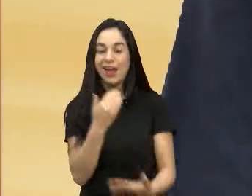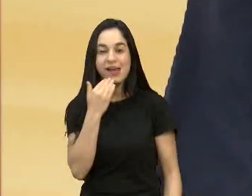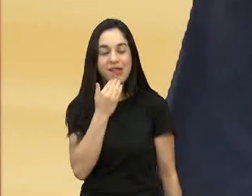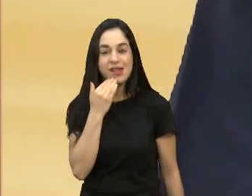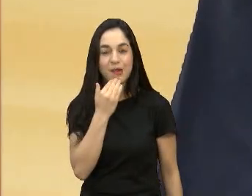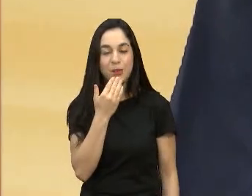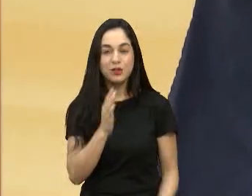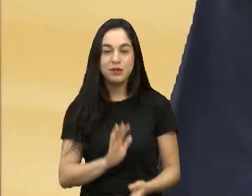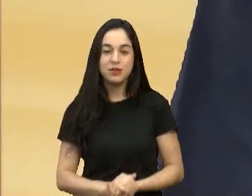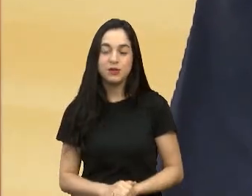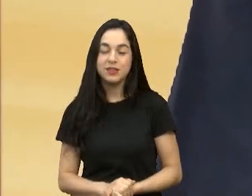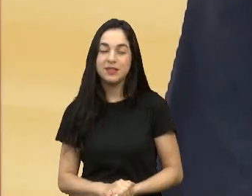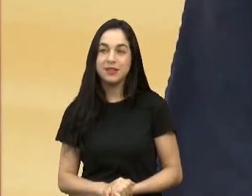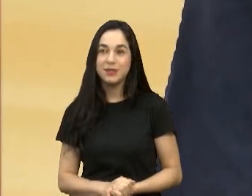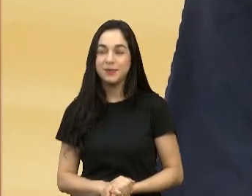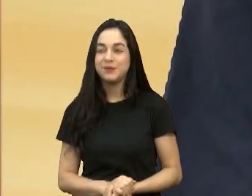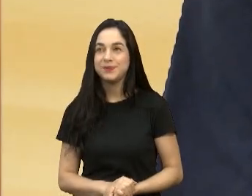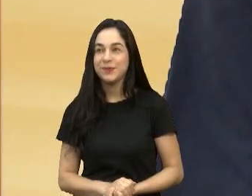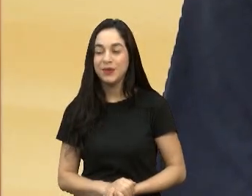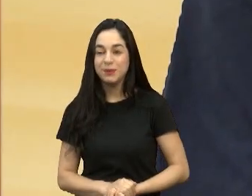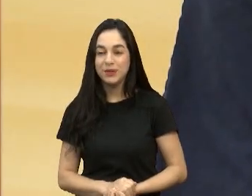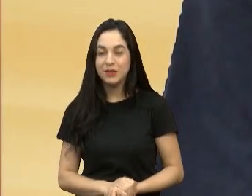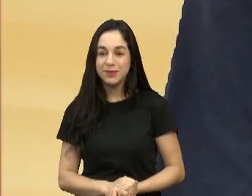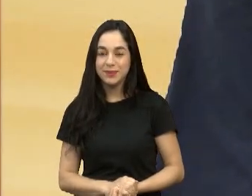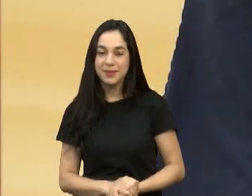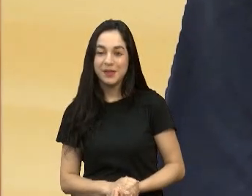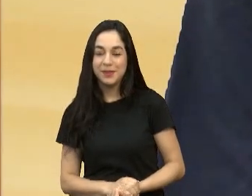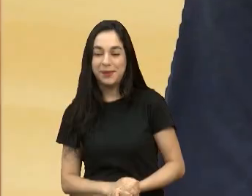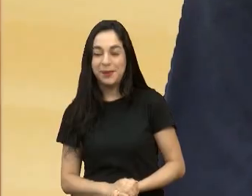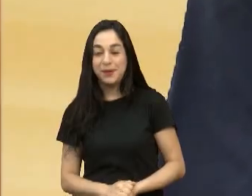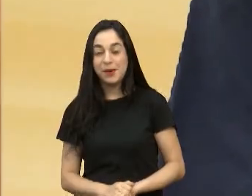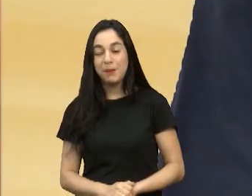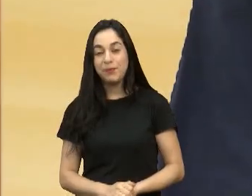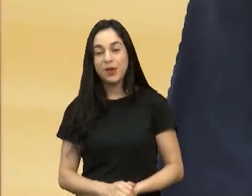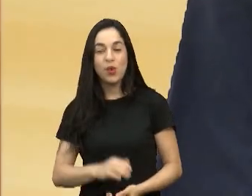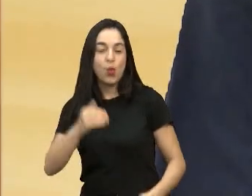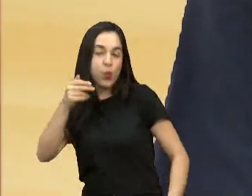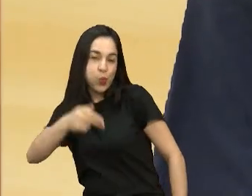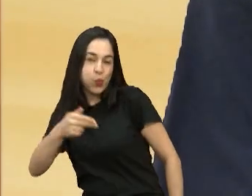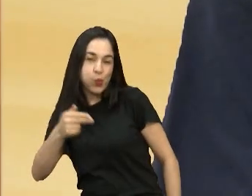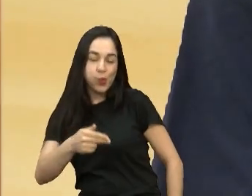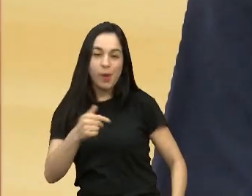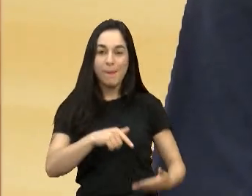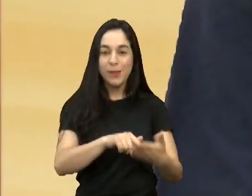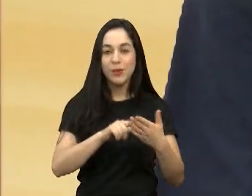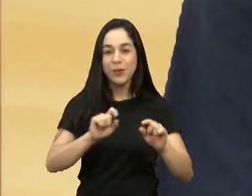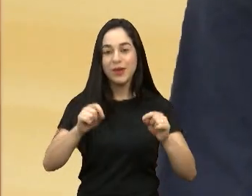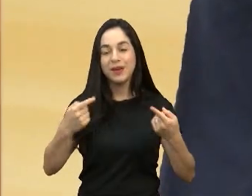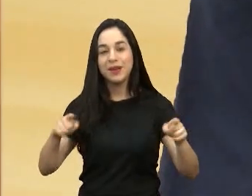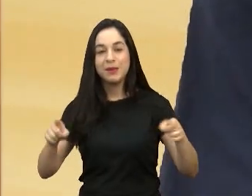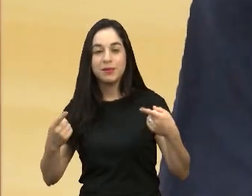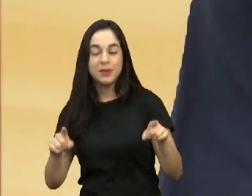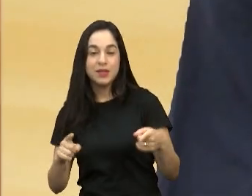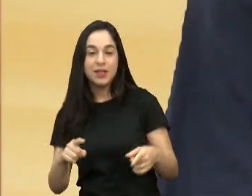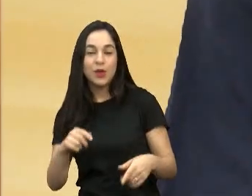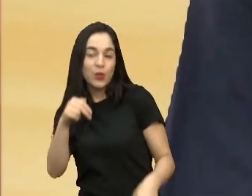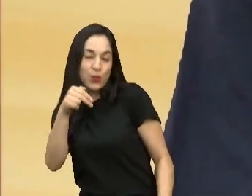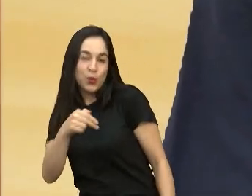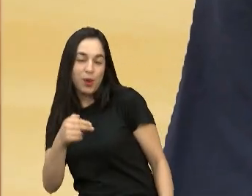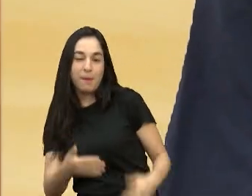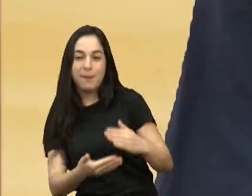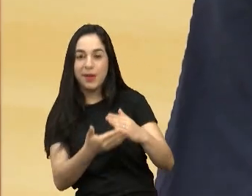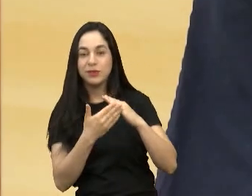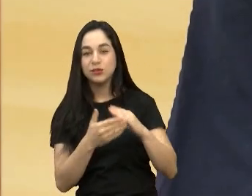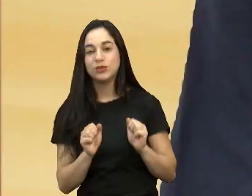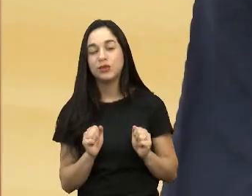ali, que aquele caminho não tem futuro, né? O rap mostrou pra mim muita informação que a própria música rap me deu, o resgate, né, que o rap